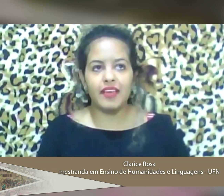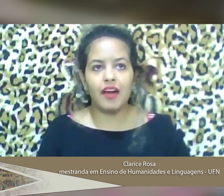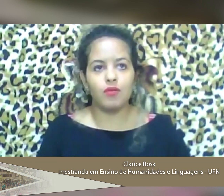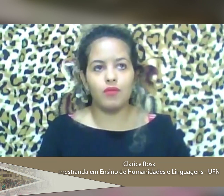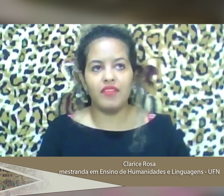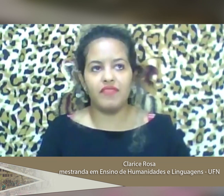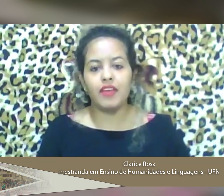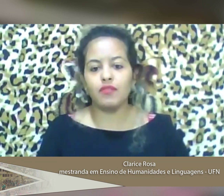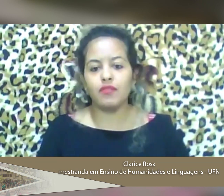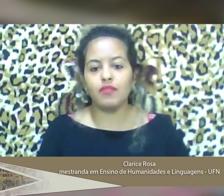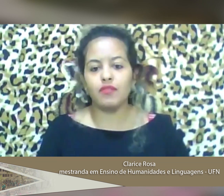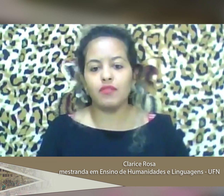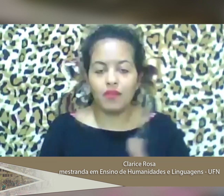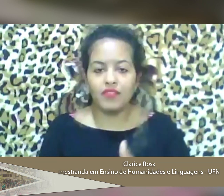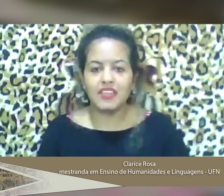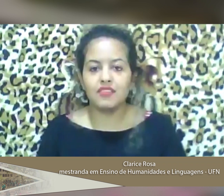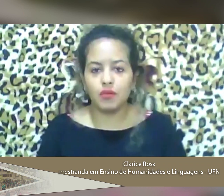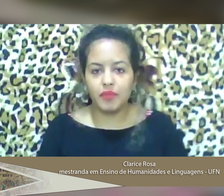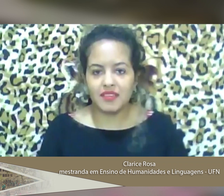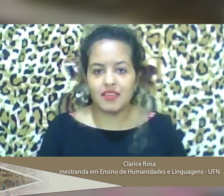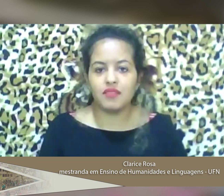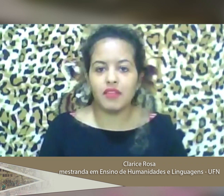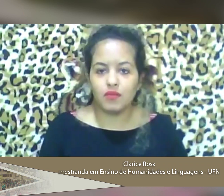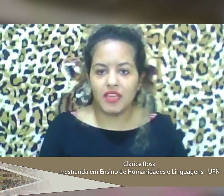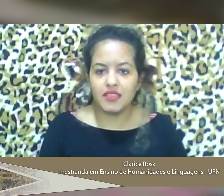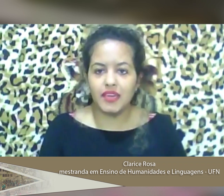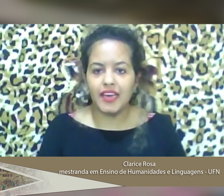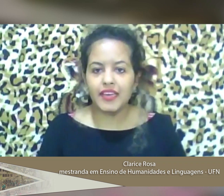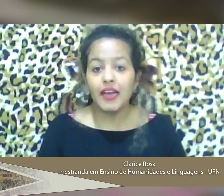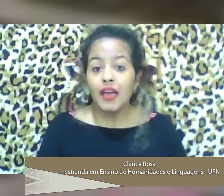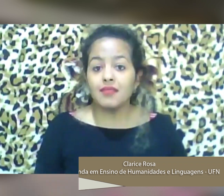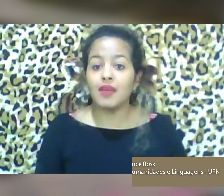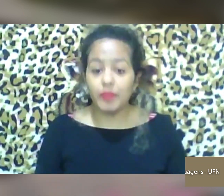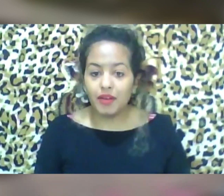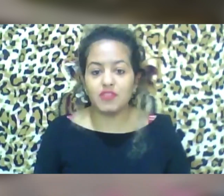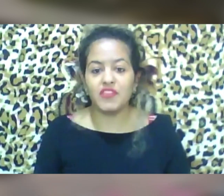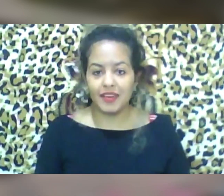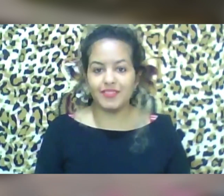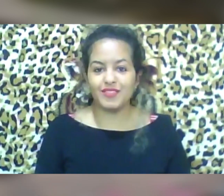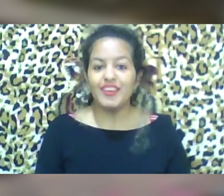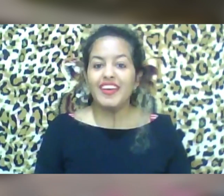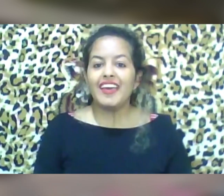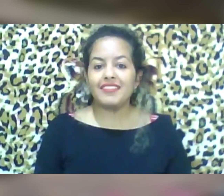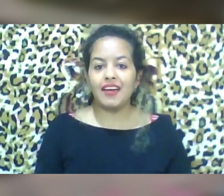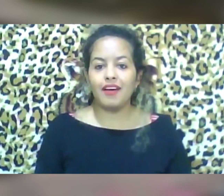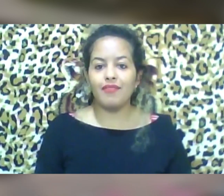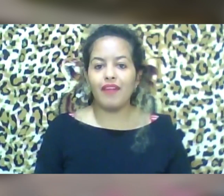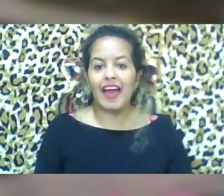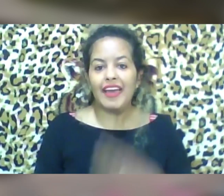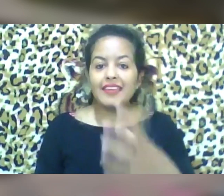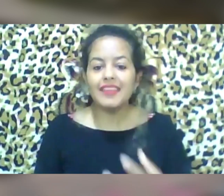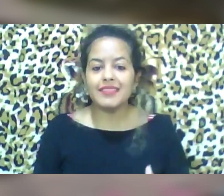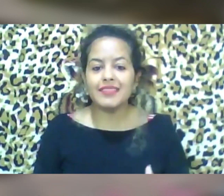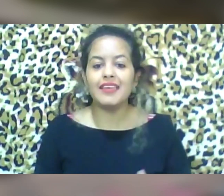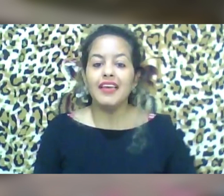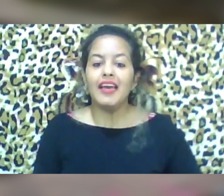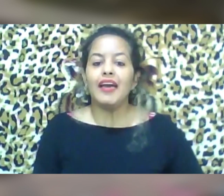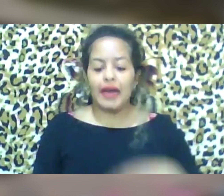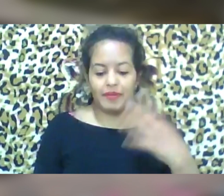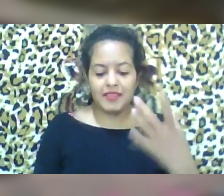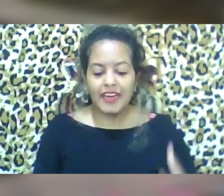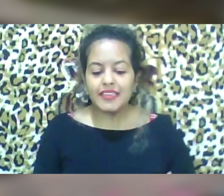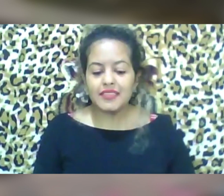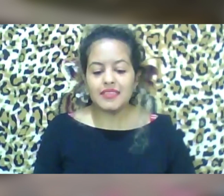vai em algum evento, alguma coisa, conversar sobre essa questão da consciência negra, são brancos falando. Então, ainda